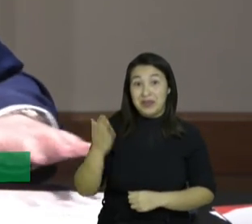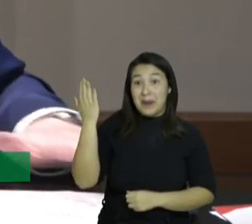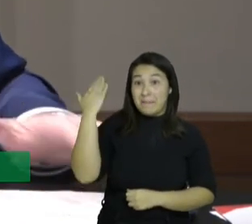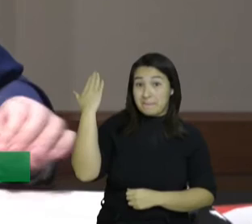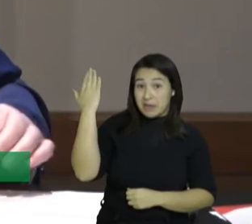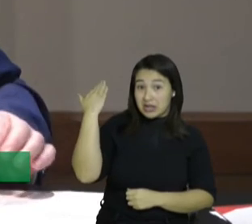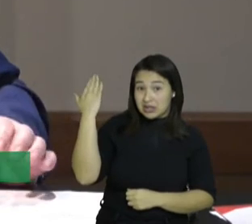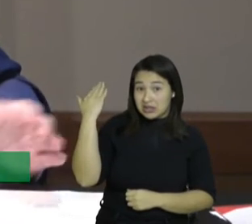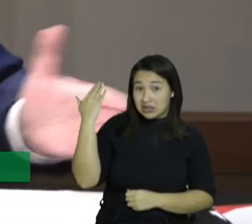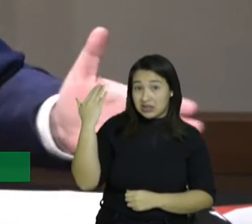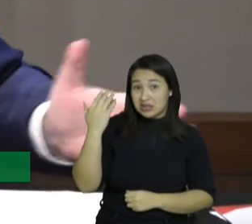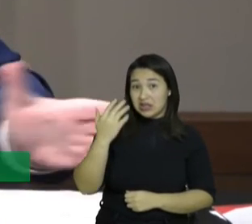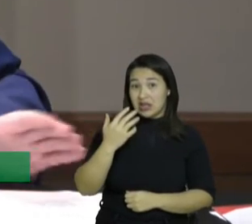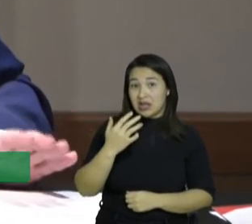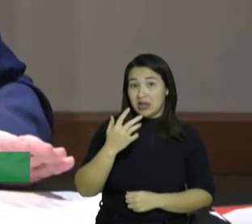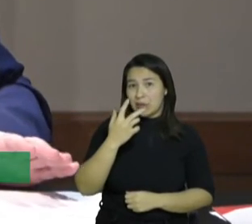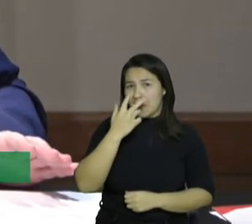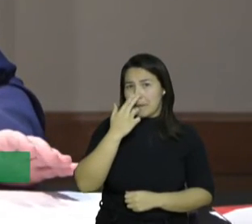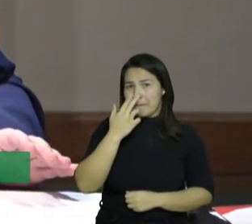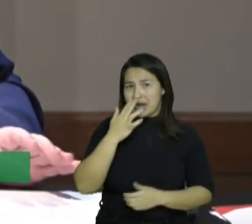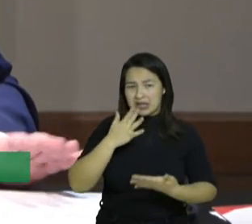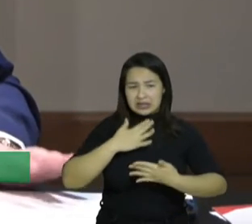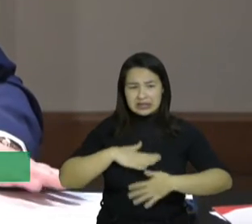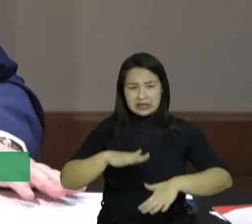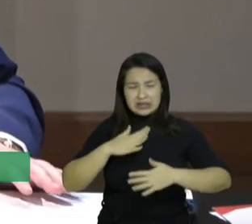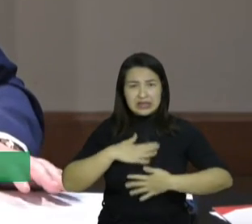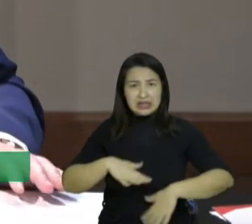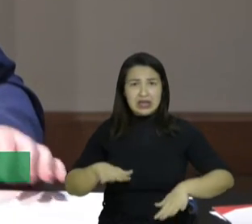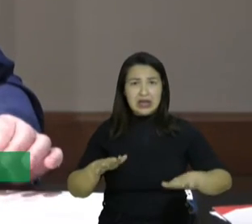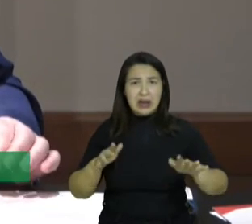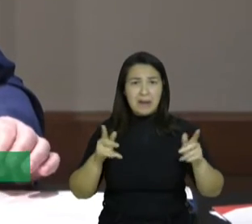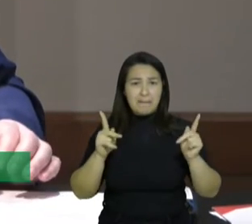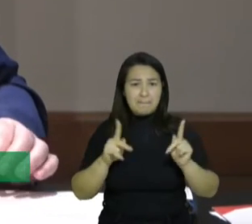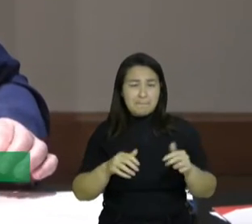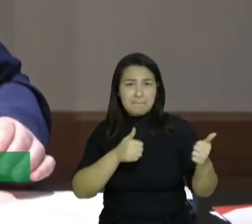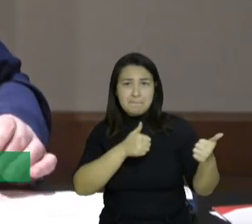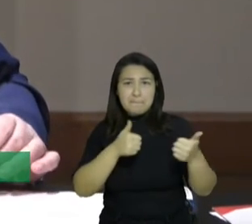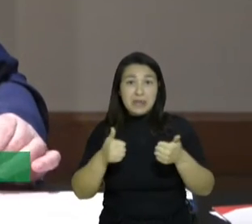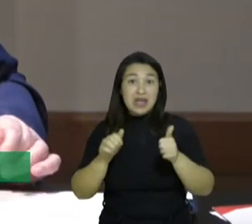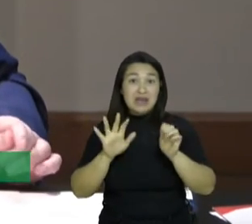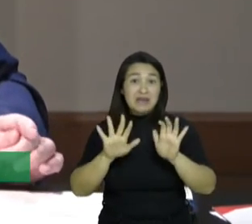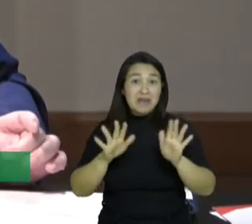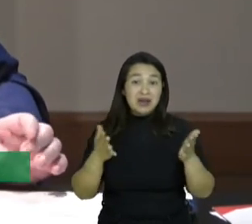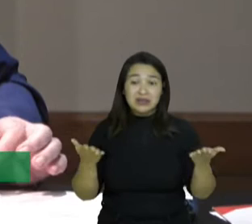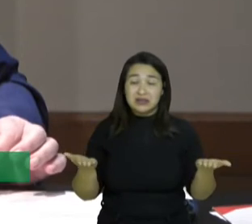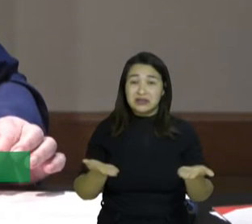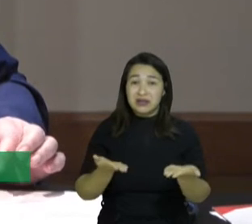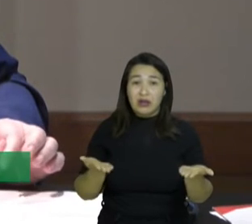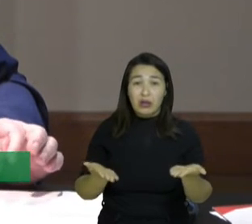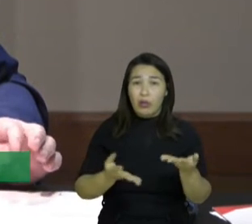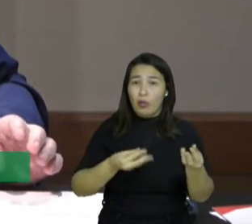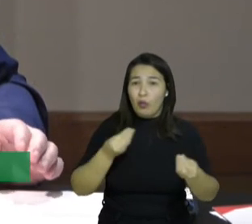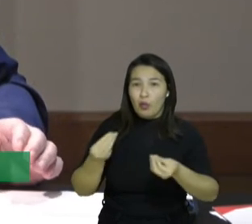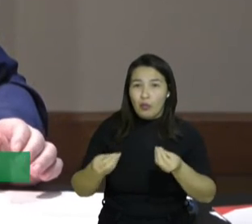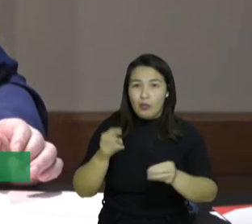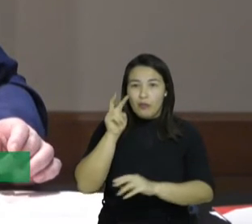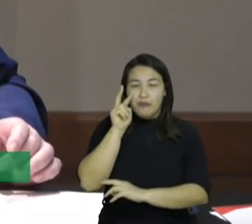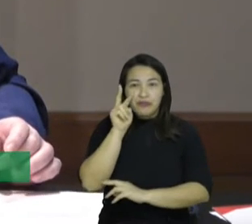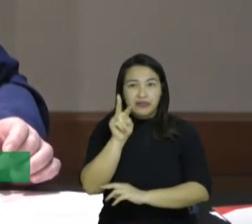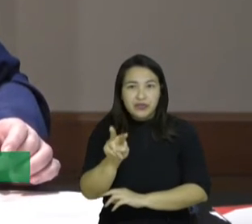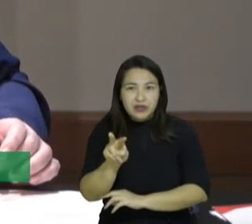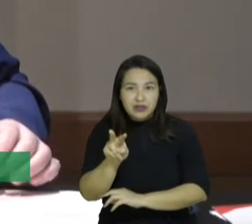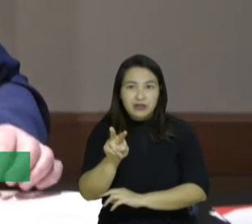amainado já estava mais calmo até então e que de alguma forma hoje eh Quando você vê a